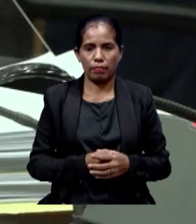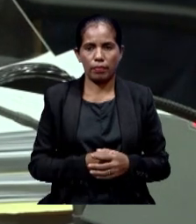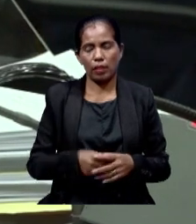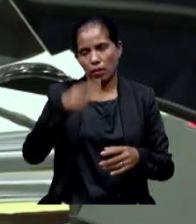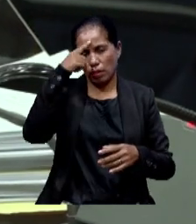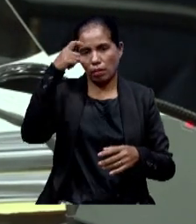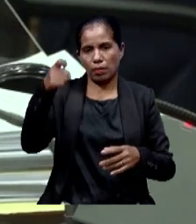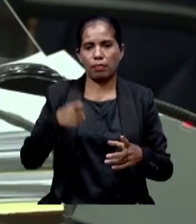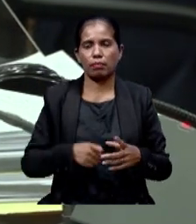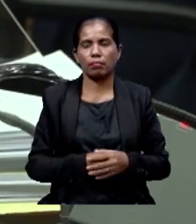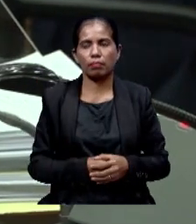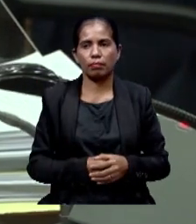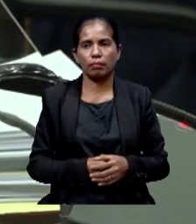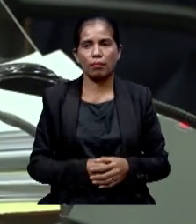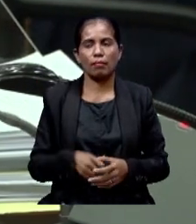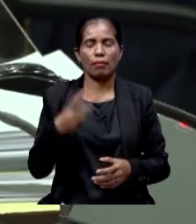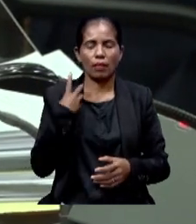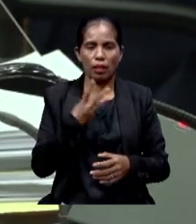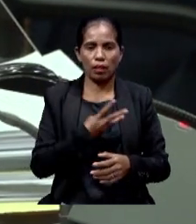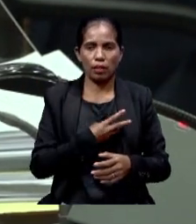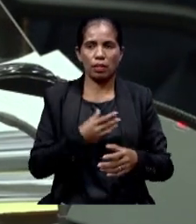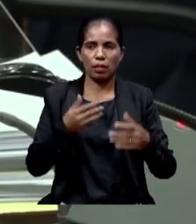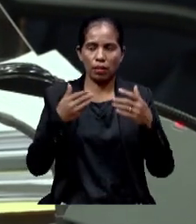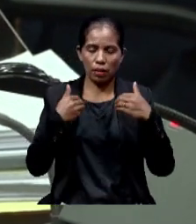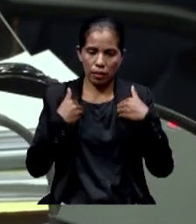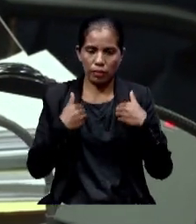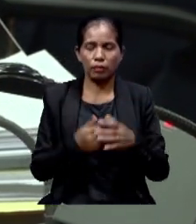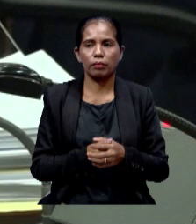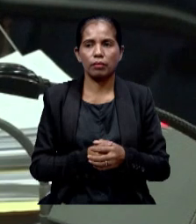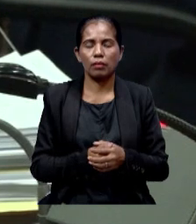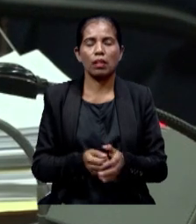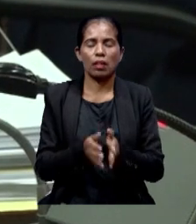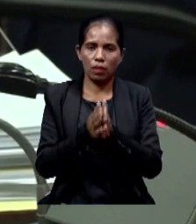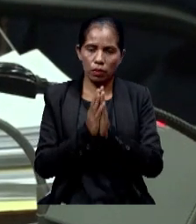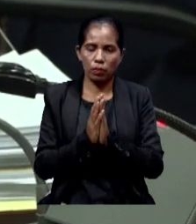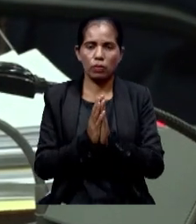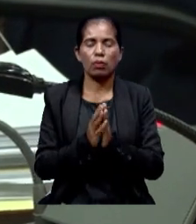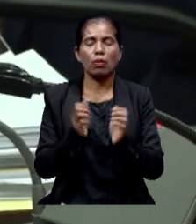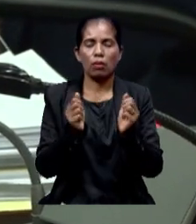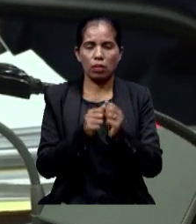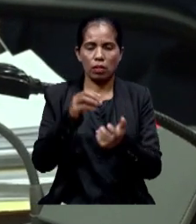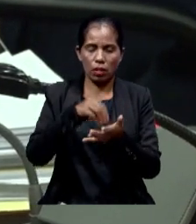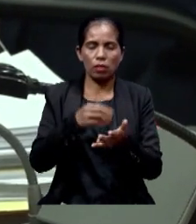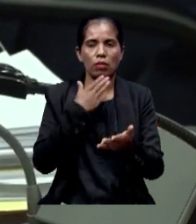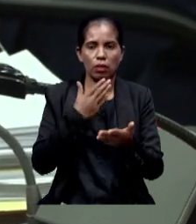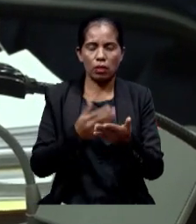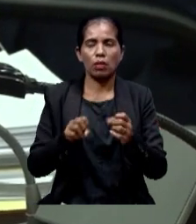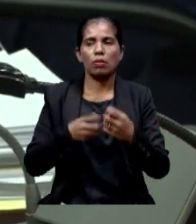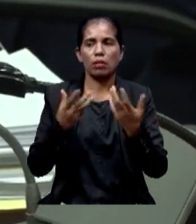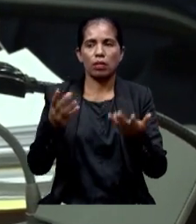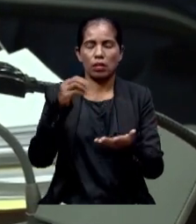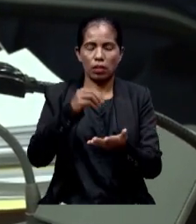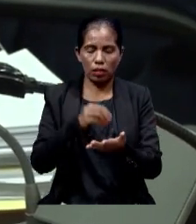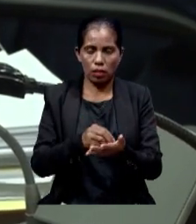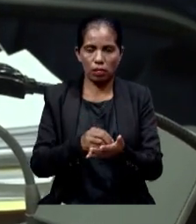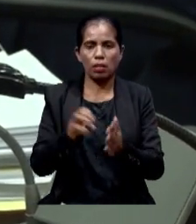maka ita iha parte nebe atu akomoda ho dia ia o insa maka tau dignidade